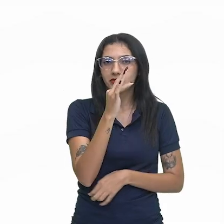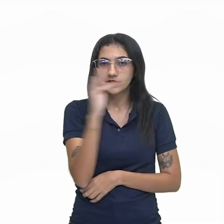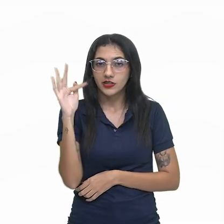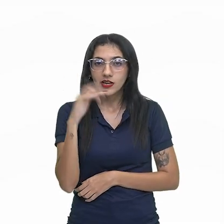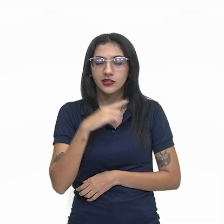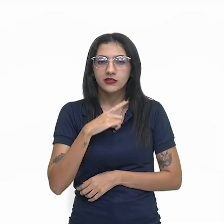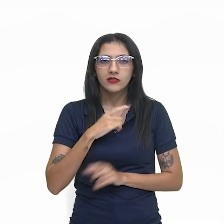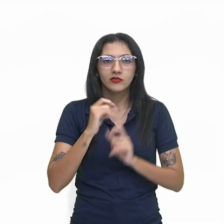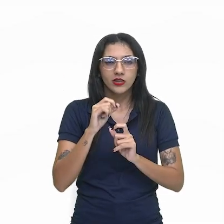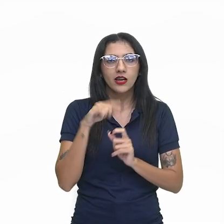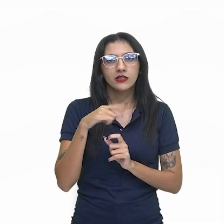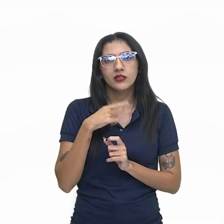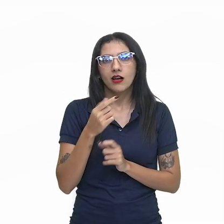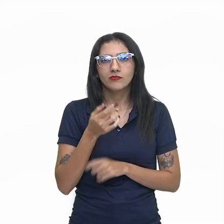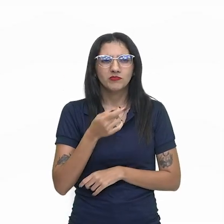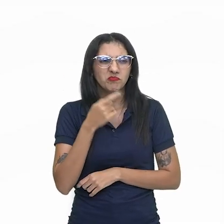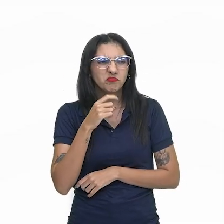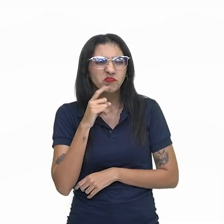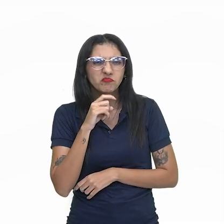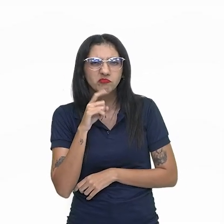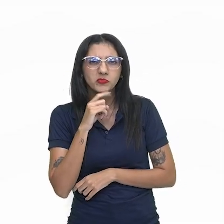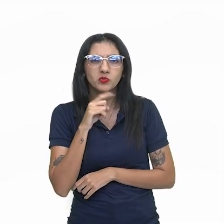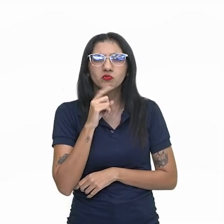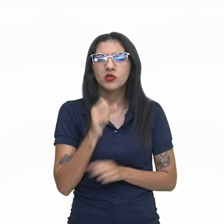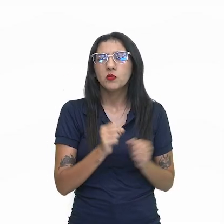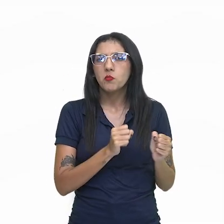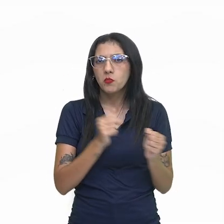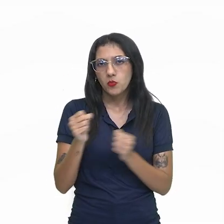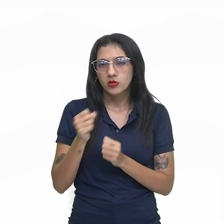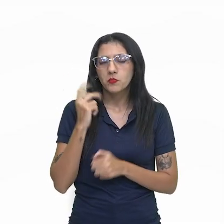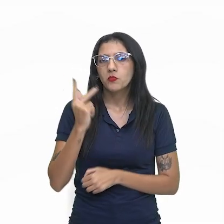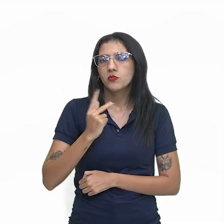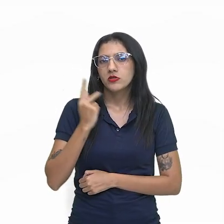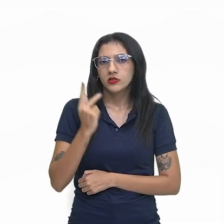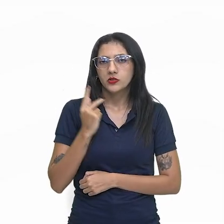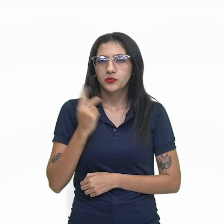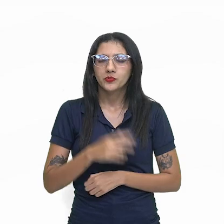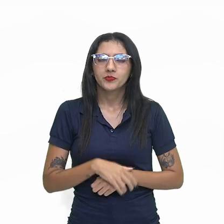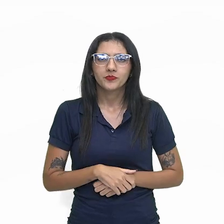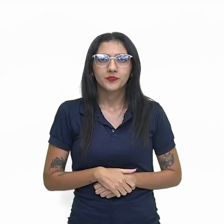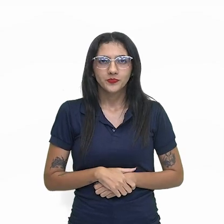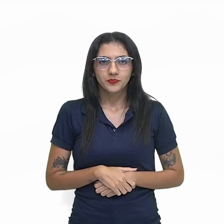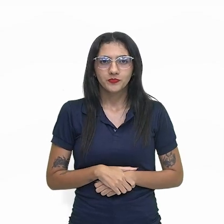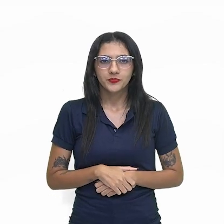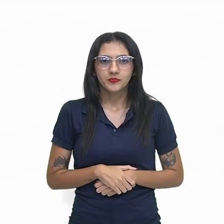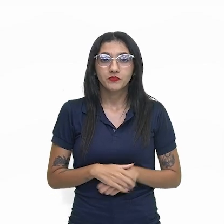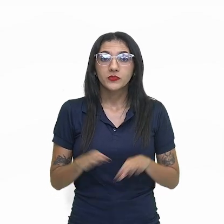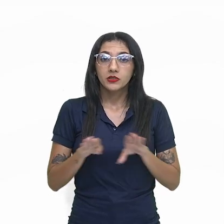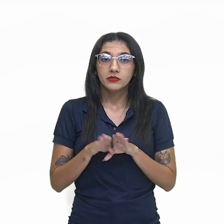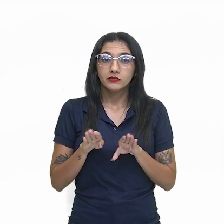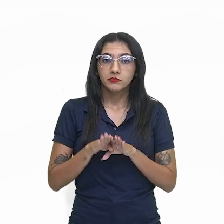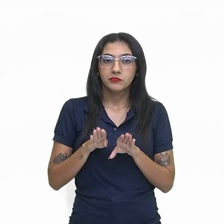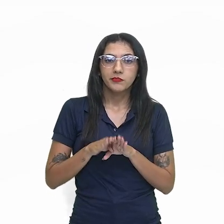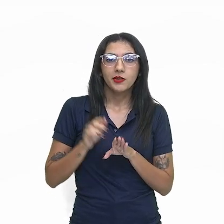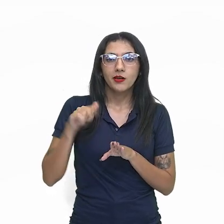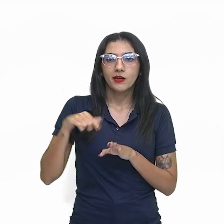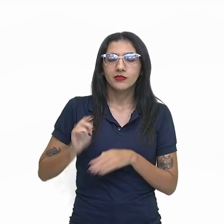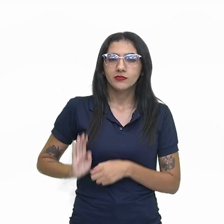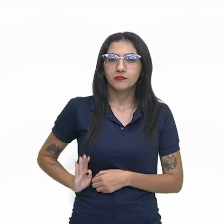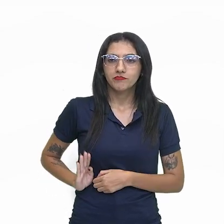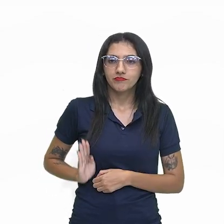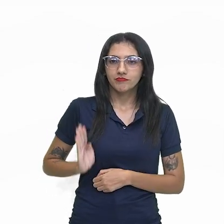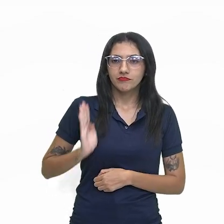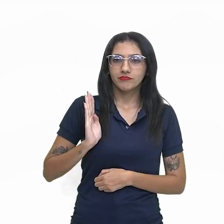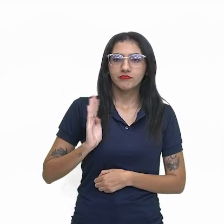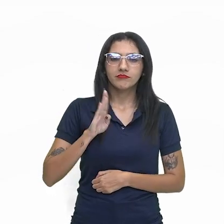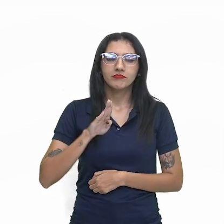do poder político, né? E, dentro desse contexto todo, a burguesia nascente aí, né,